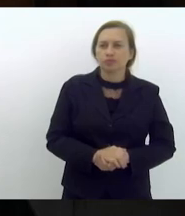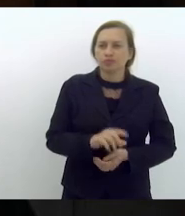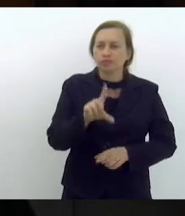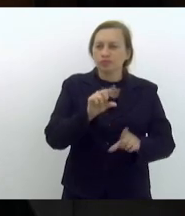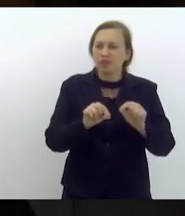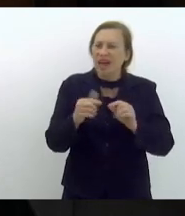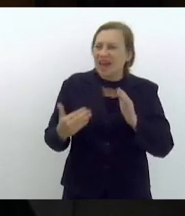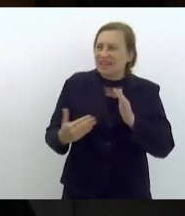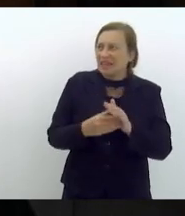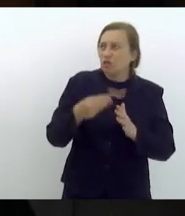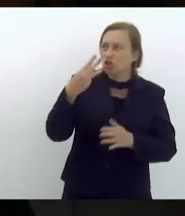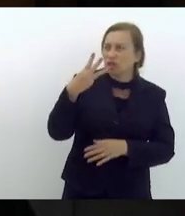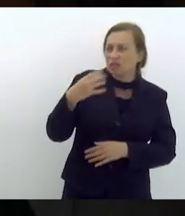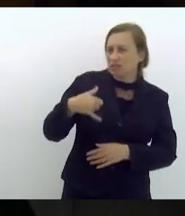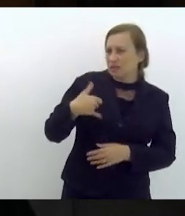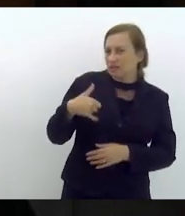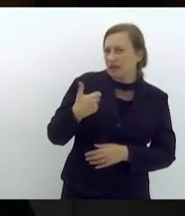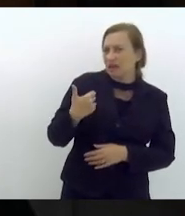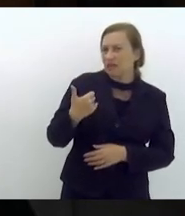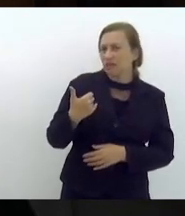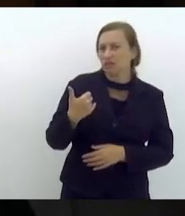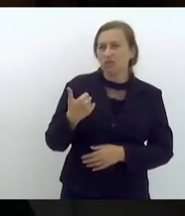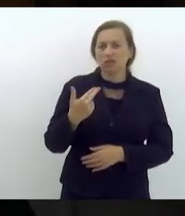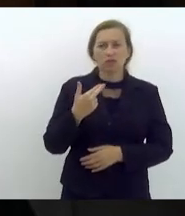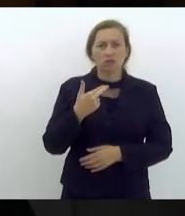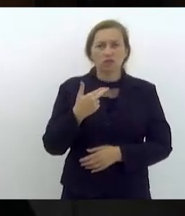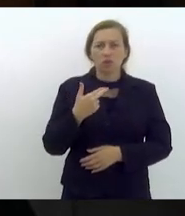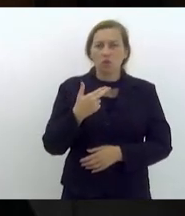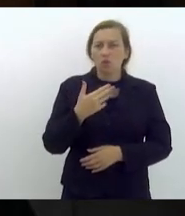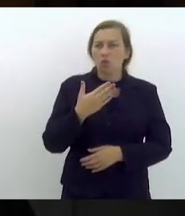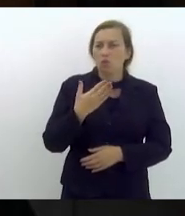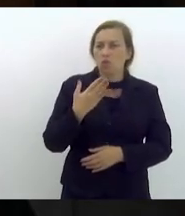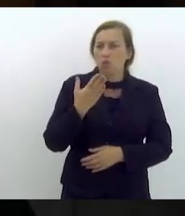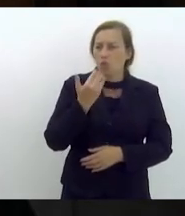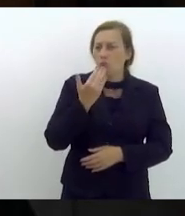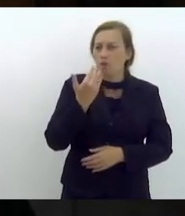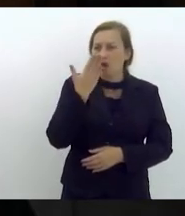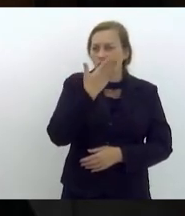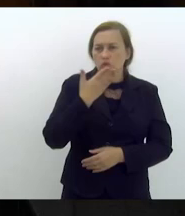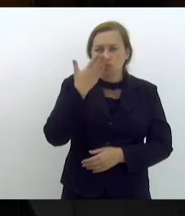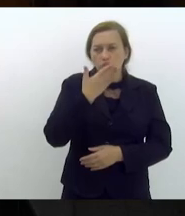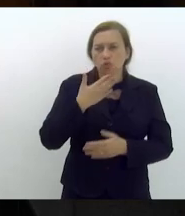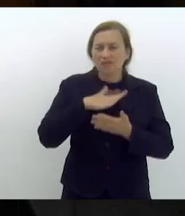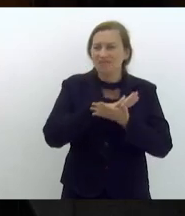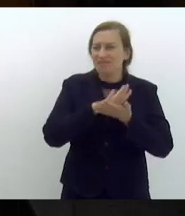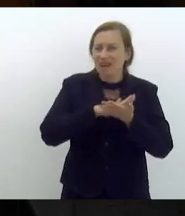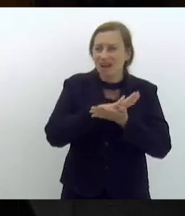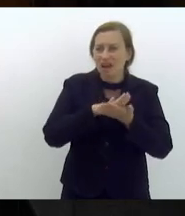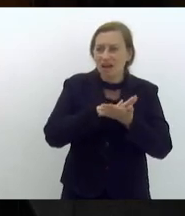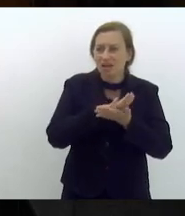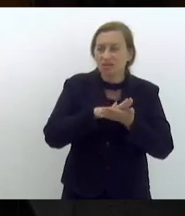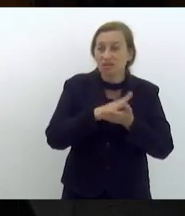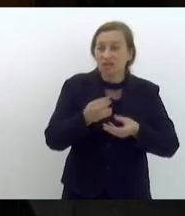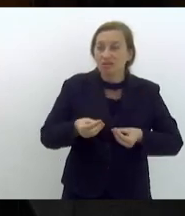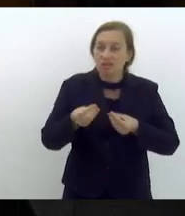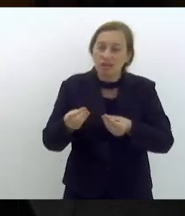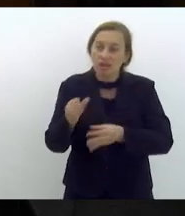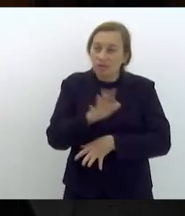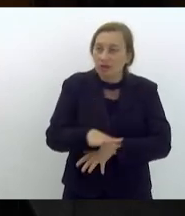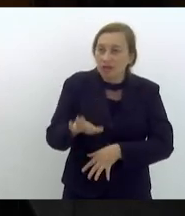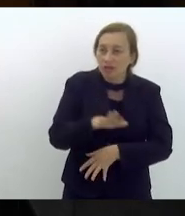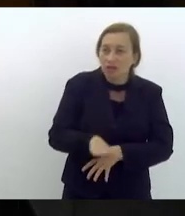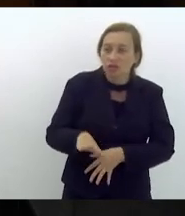os três anos de idade não deve comer nenhum açúcar começa a dar para criança